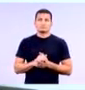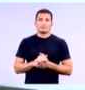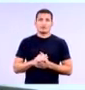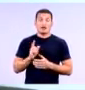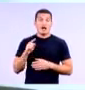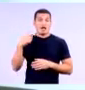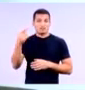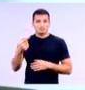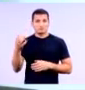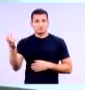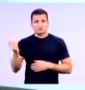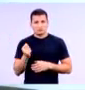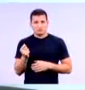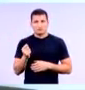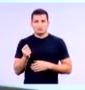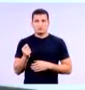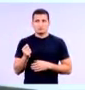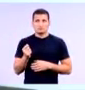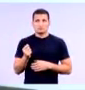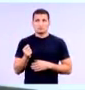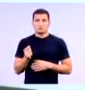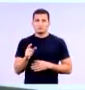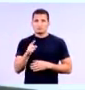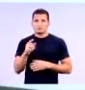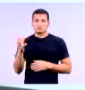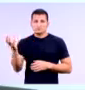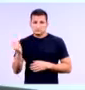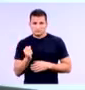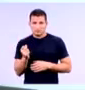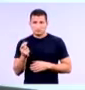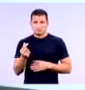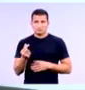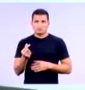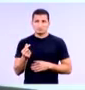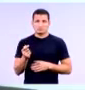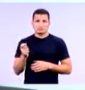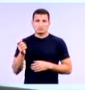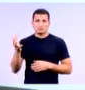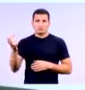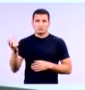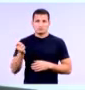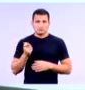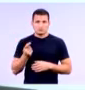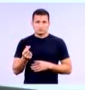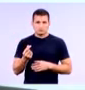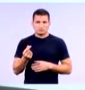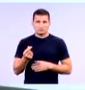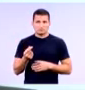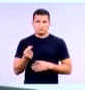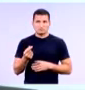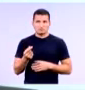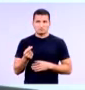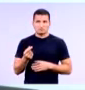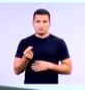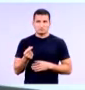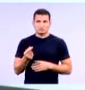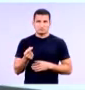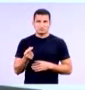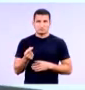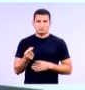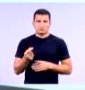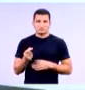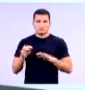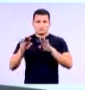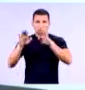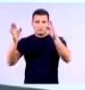sacar, quando você saca o dinheiro, olha lá, eu estou sacando o dinheiro. Quando estou tentando sacar, o caixa